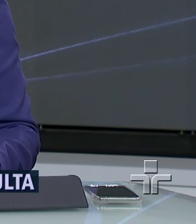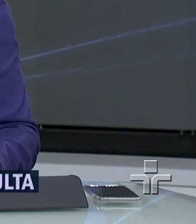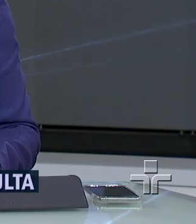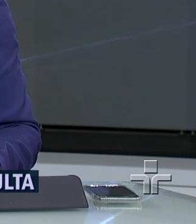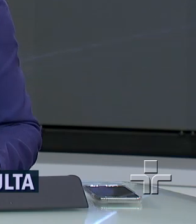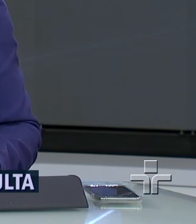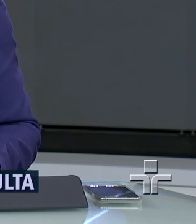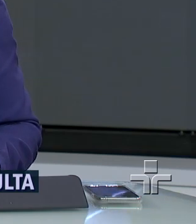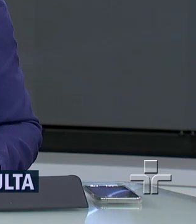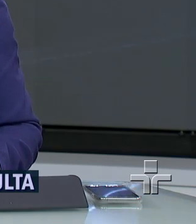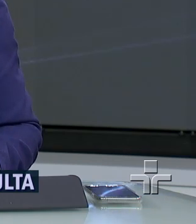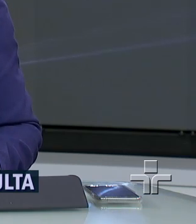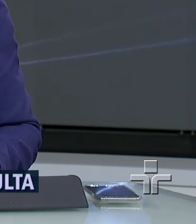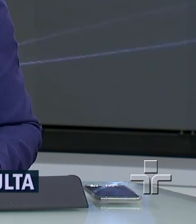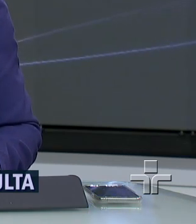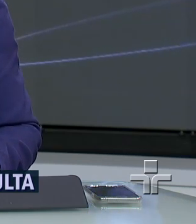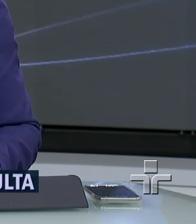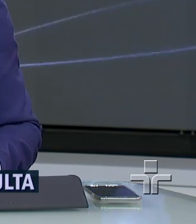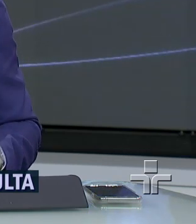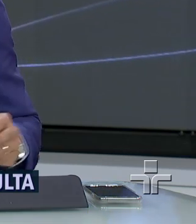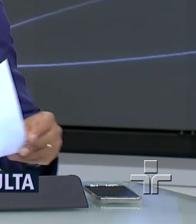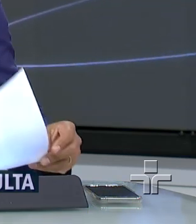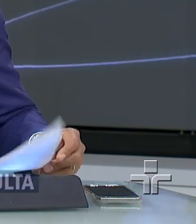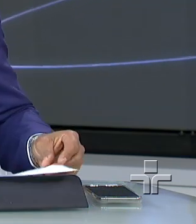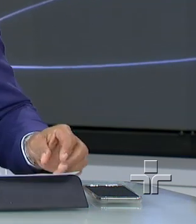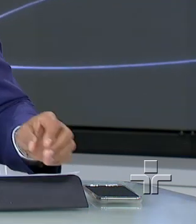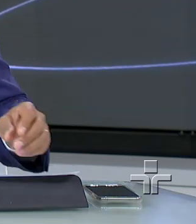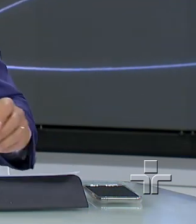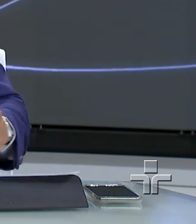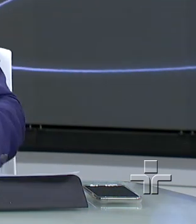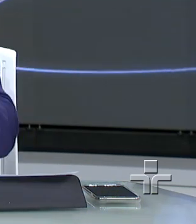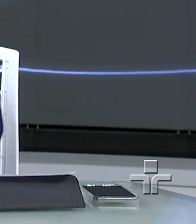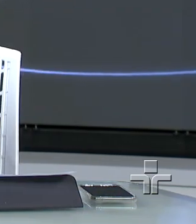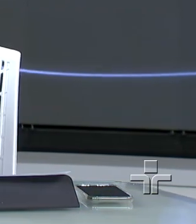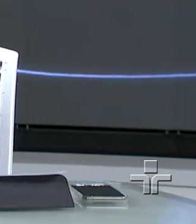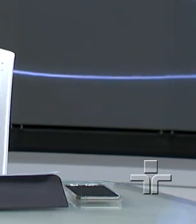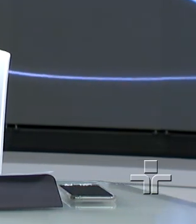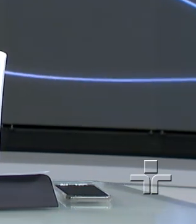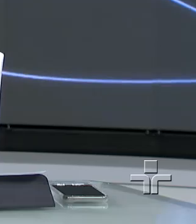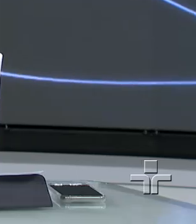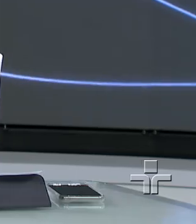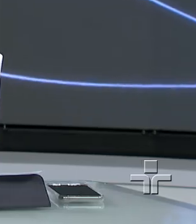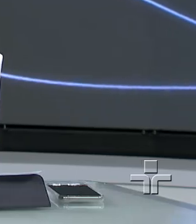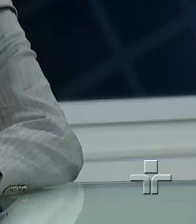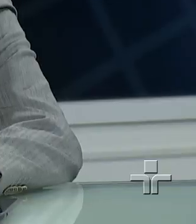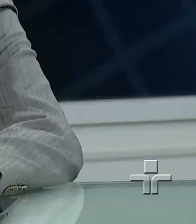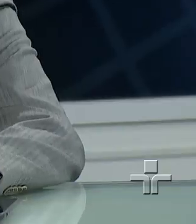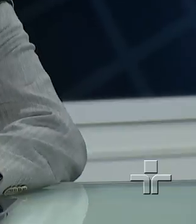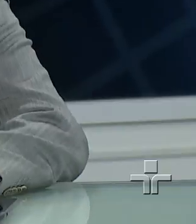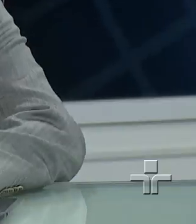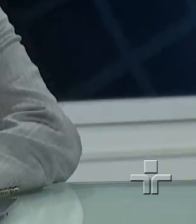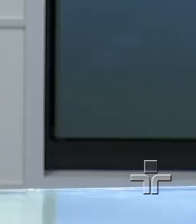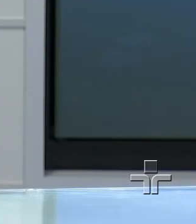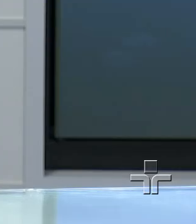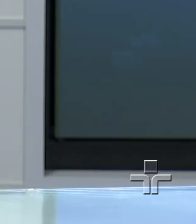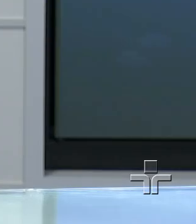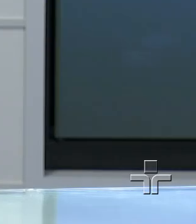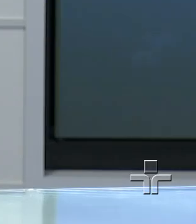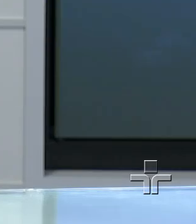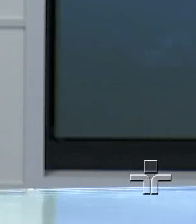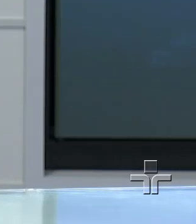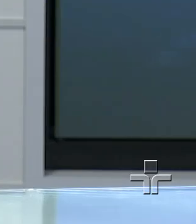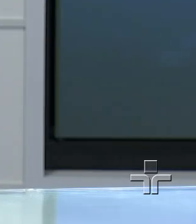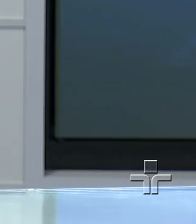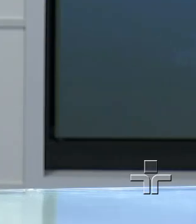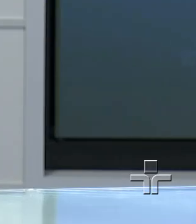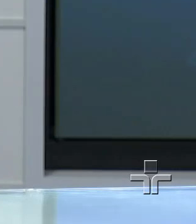que pregarem contra o relacionamento homossexual não serão penalizados. Você quer falar ou posso seguir? Isso é um perigo, né? Porque, de repente, você vai citar a